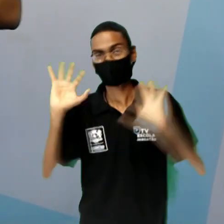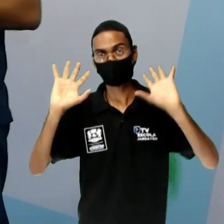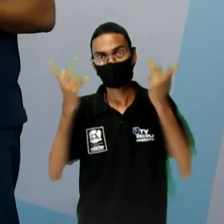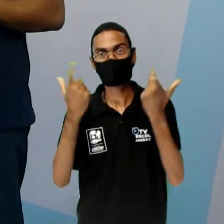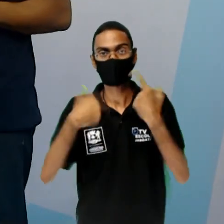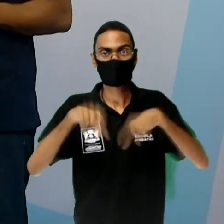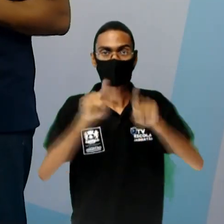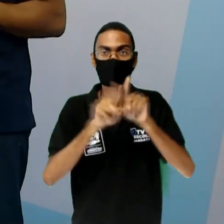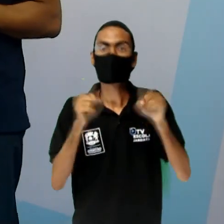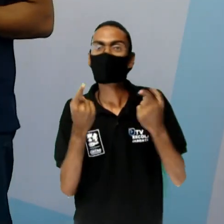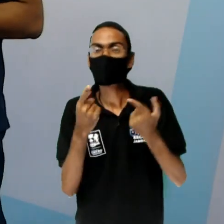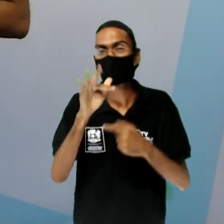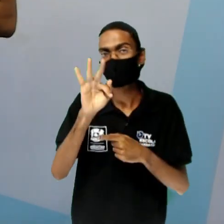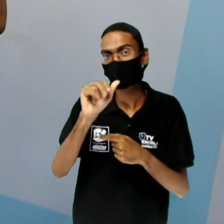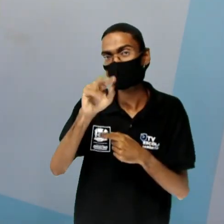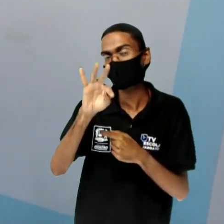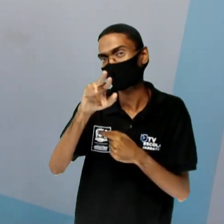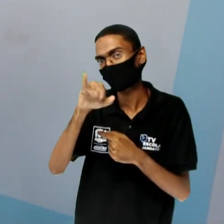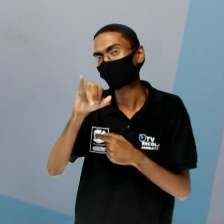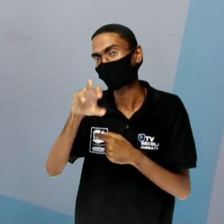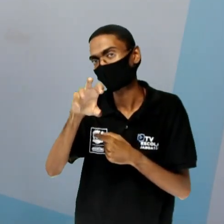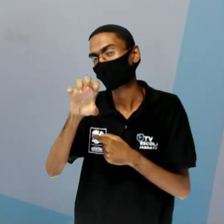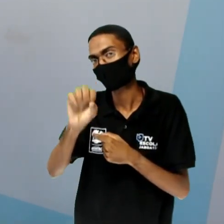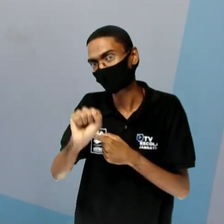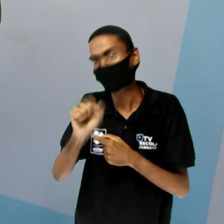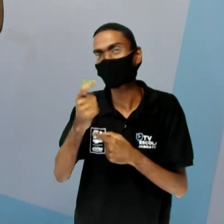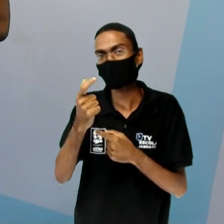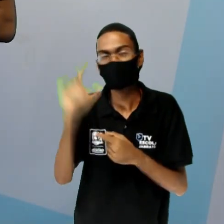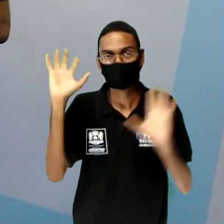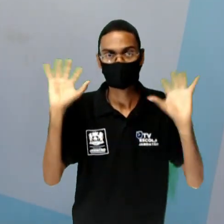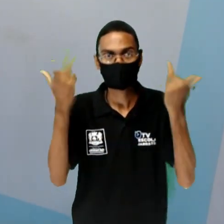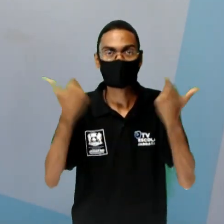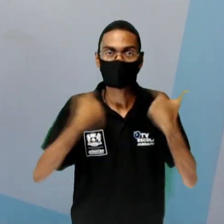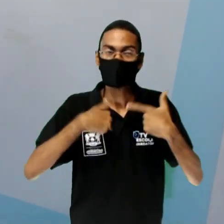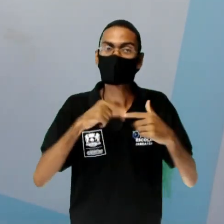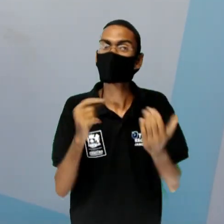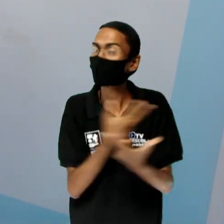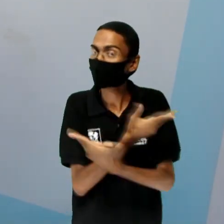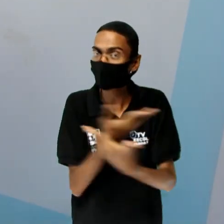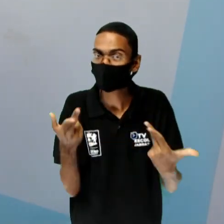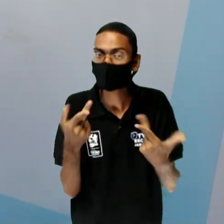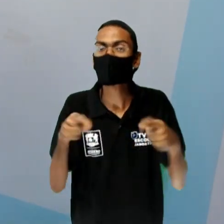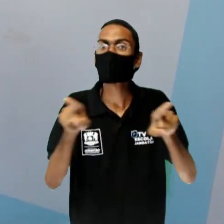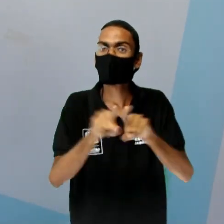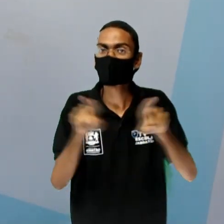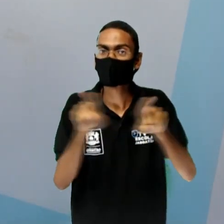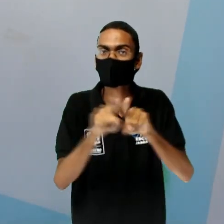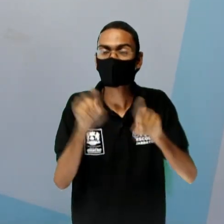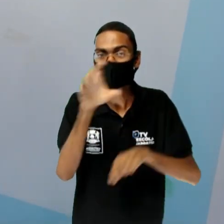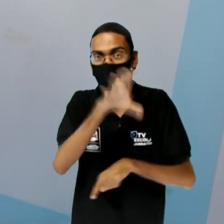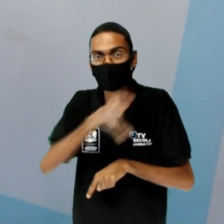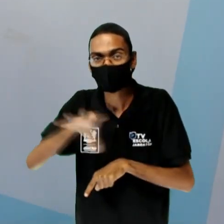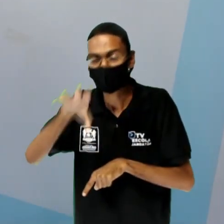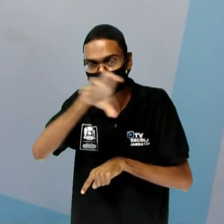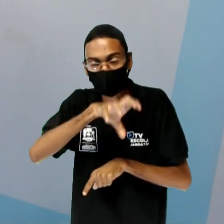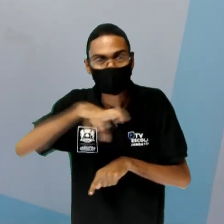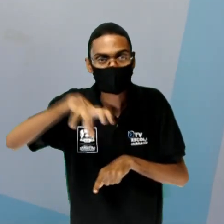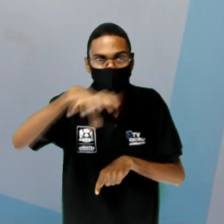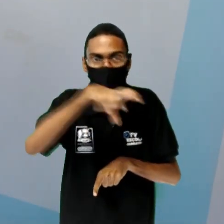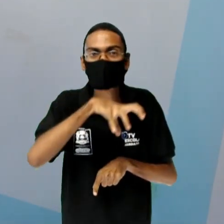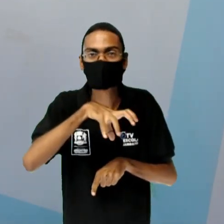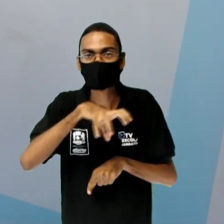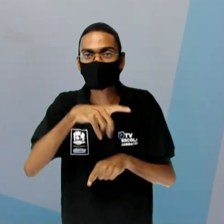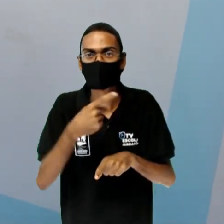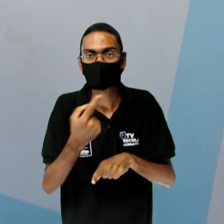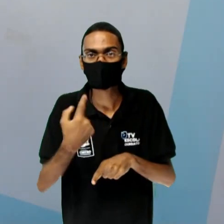os fatores climáticos eles são diversos, né? Entre eles a gente tem a questão da continentalidade, maritimidade, né?